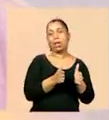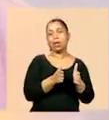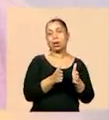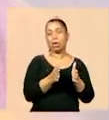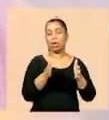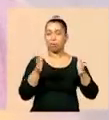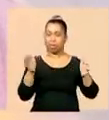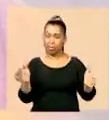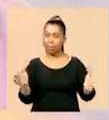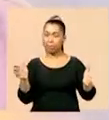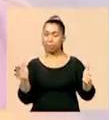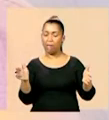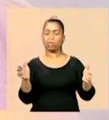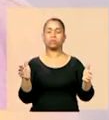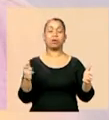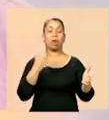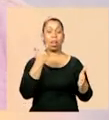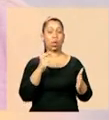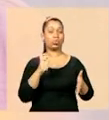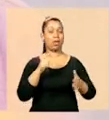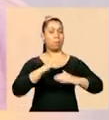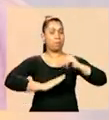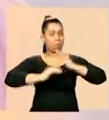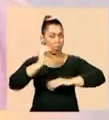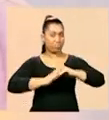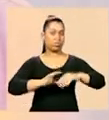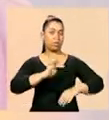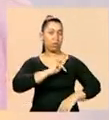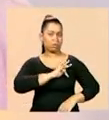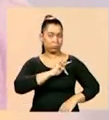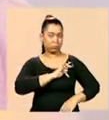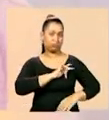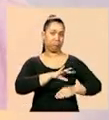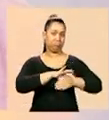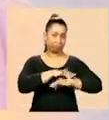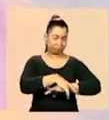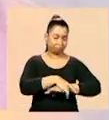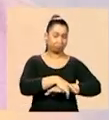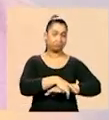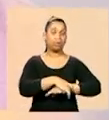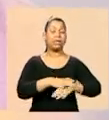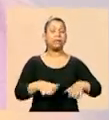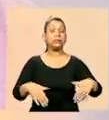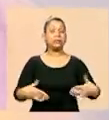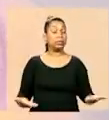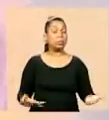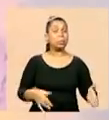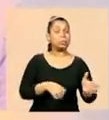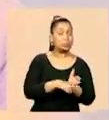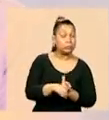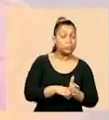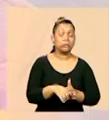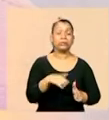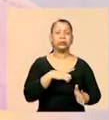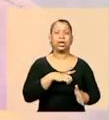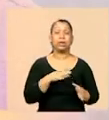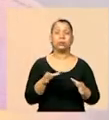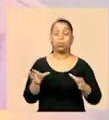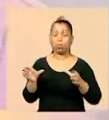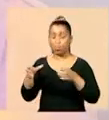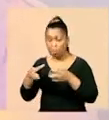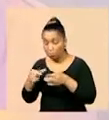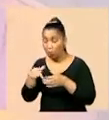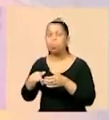ela não tem um profissional da área de segurança do trabalho que faça esse estudo. Porque você tem um determinado